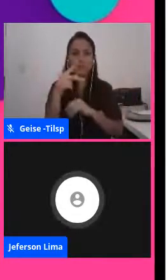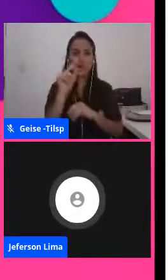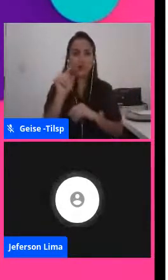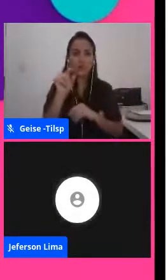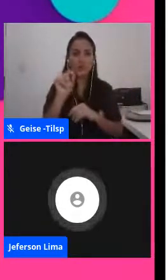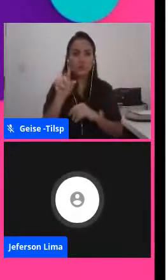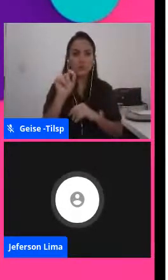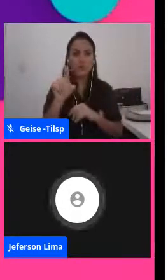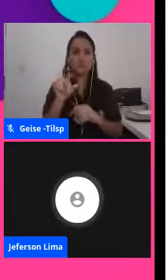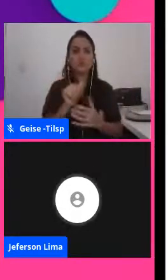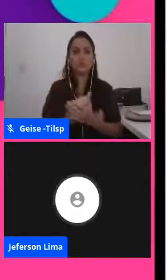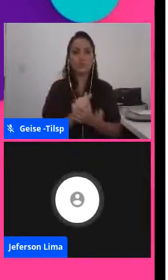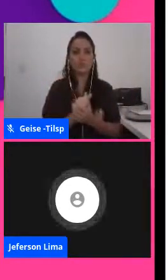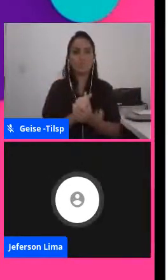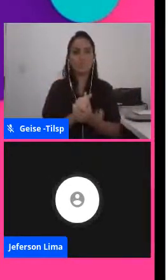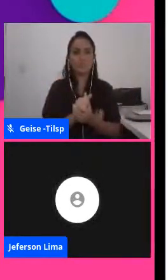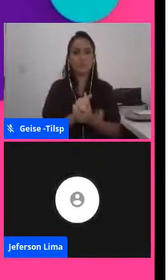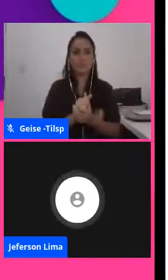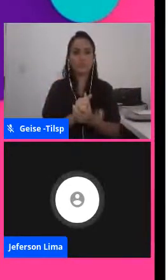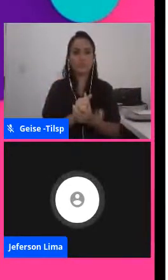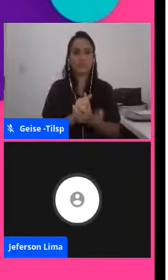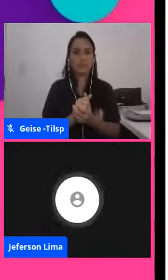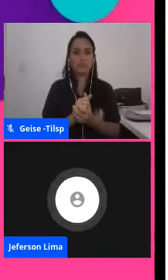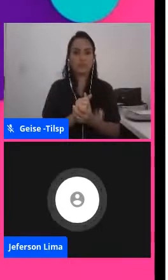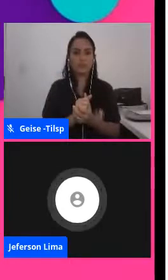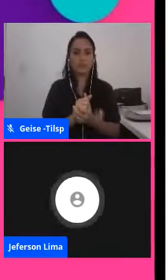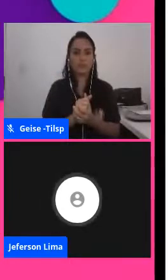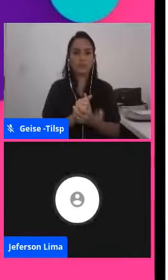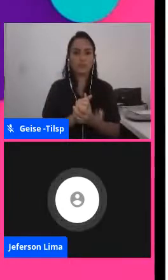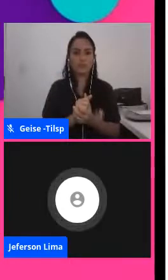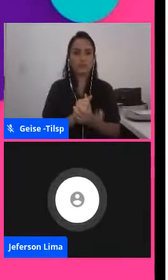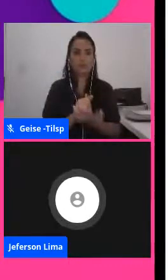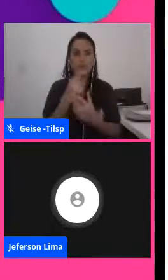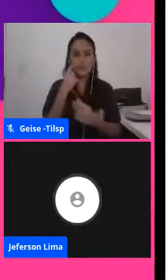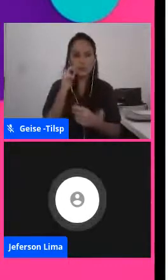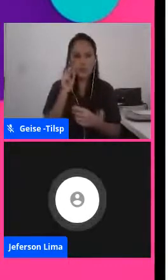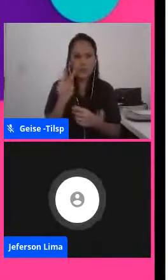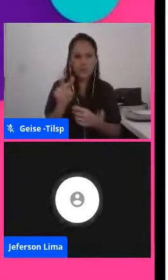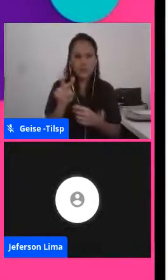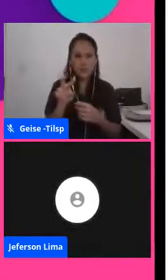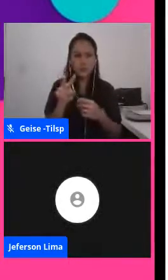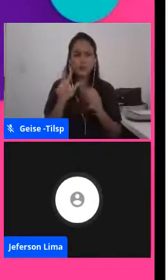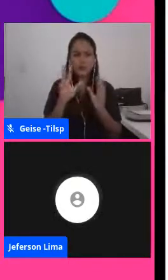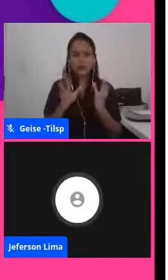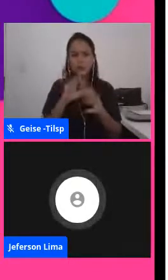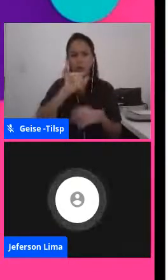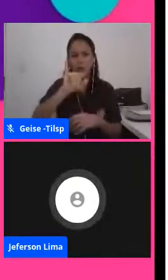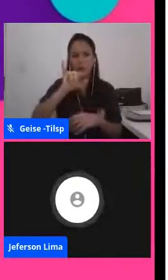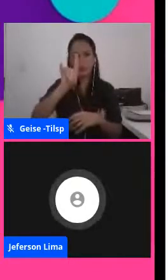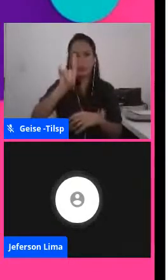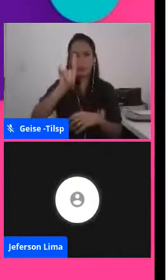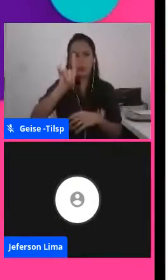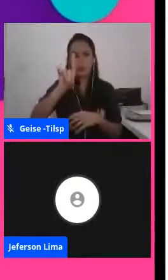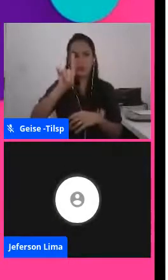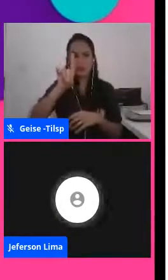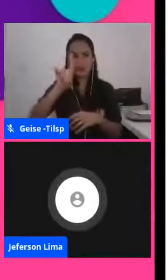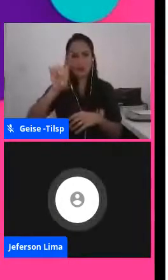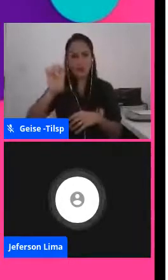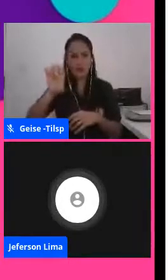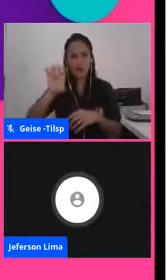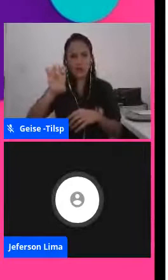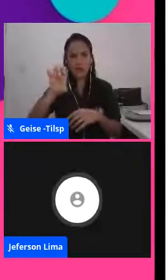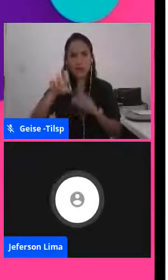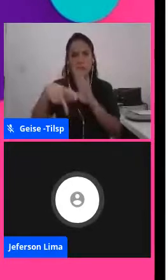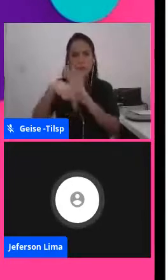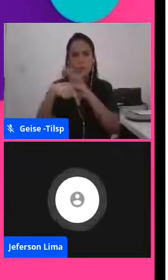mais faz quando a gente está trabalhando com o microcontrolador. Se vocês já viram ideias para microcontroladores, né, de empresas que só